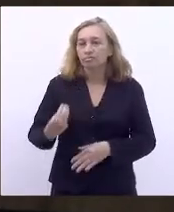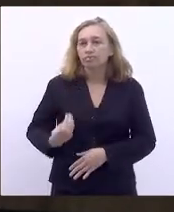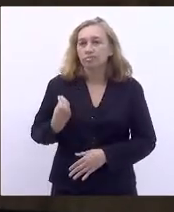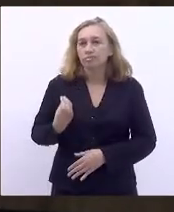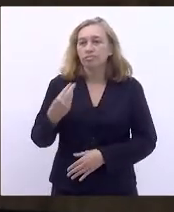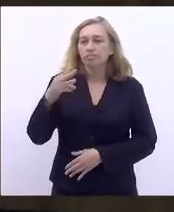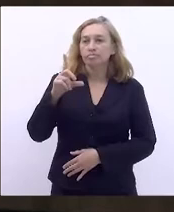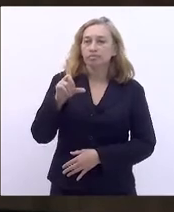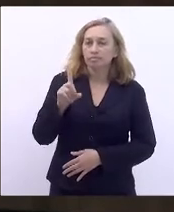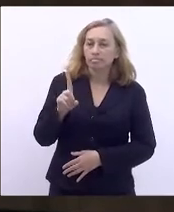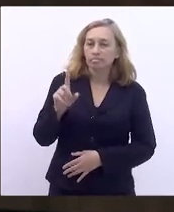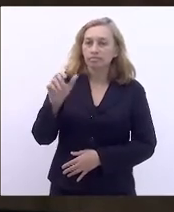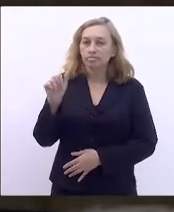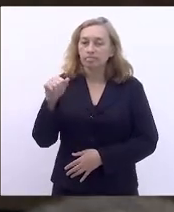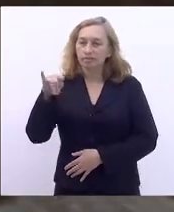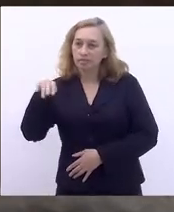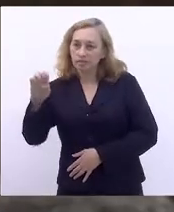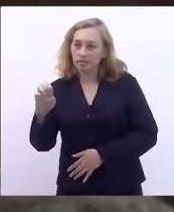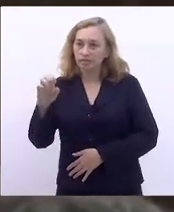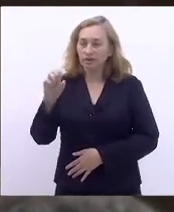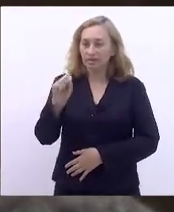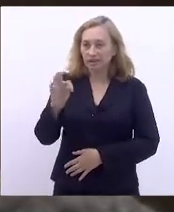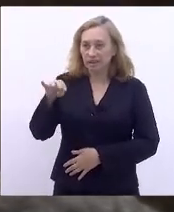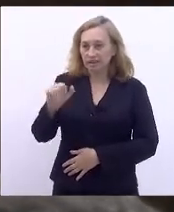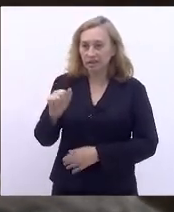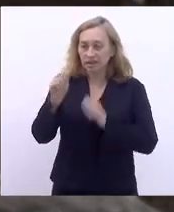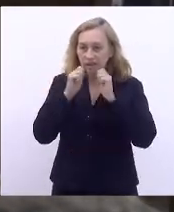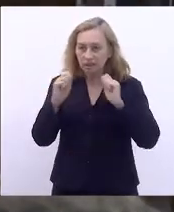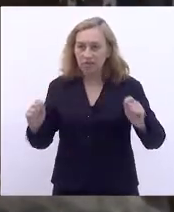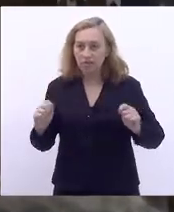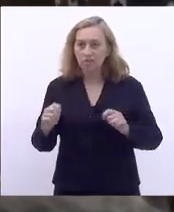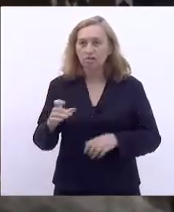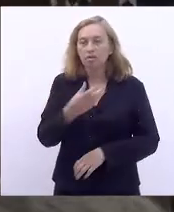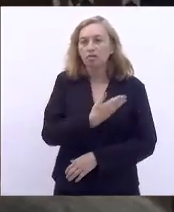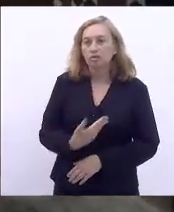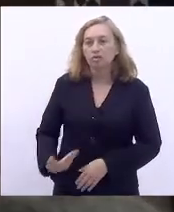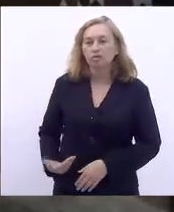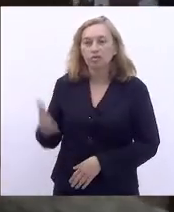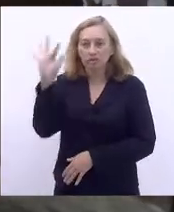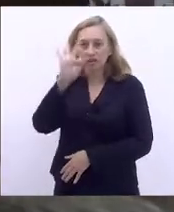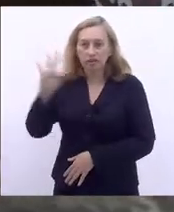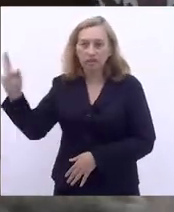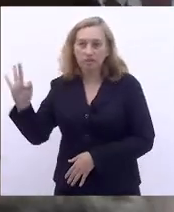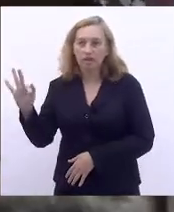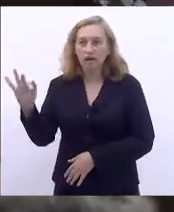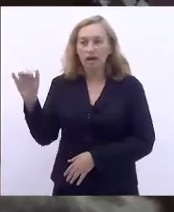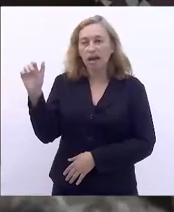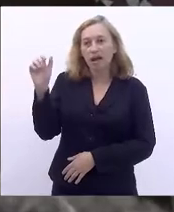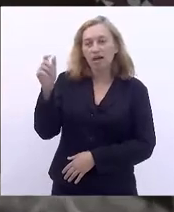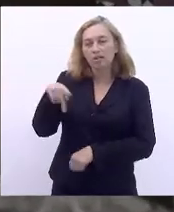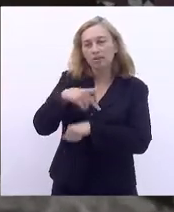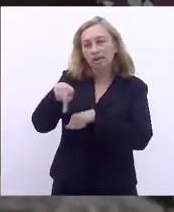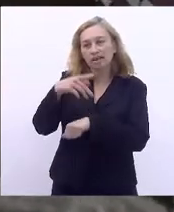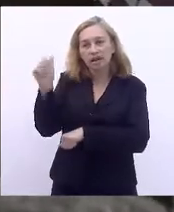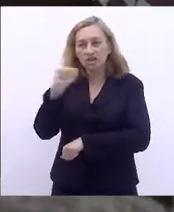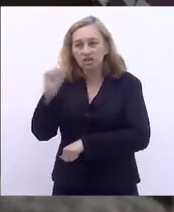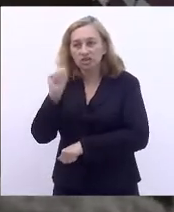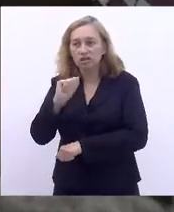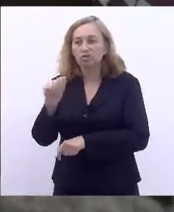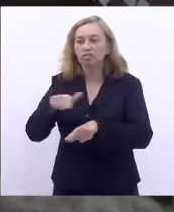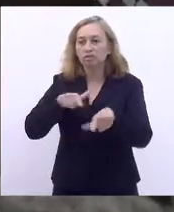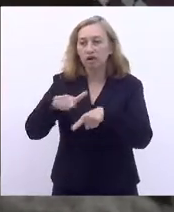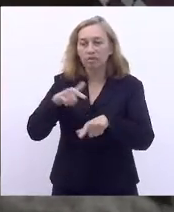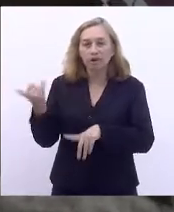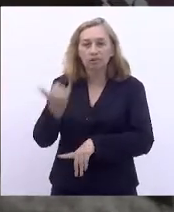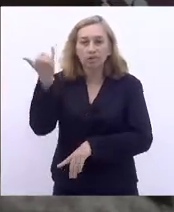Daniele Santana, companheira que é assessora política do governo federal da Argentina e que tem feito um trabalho importante